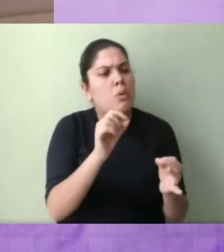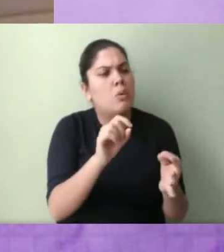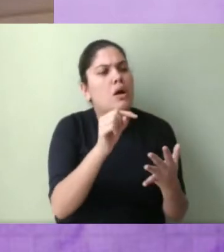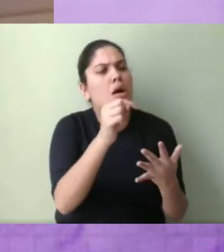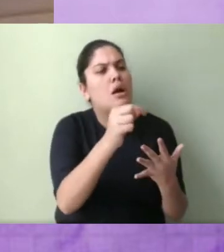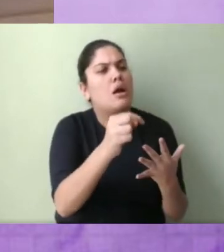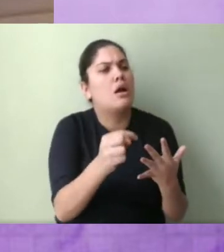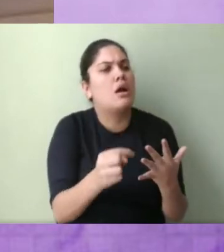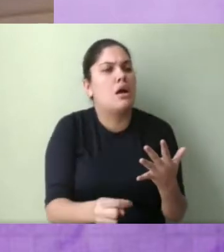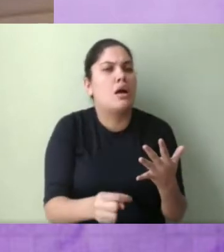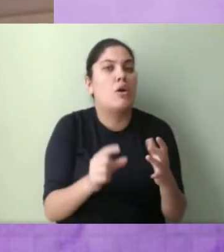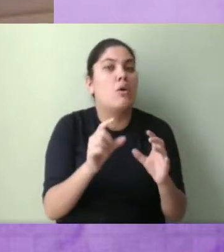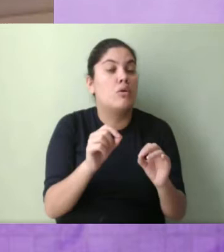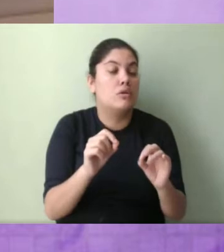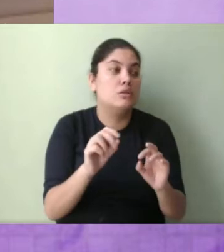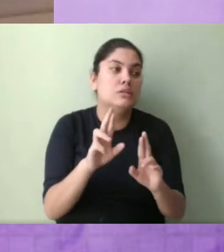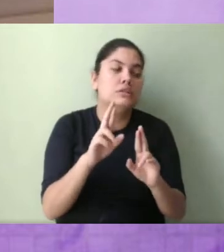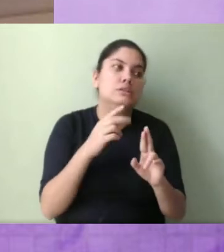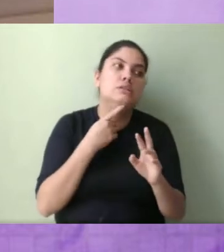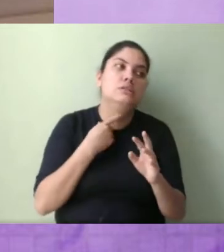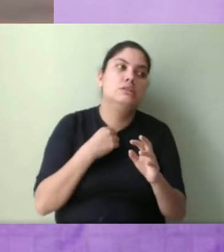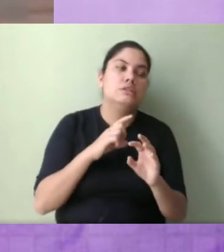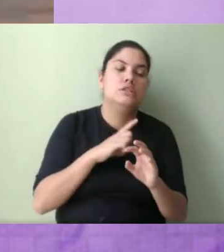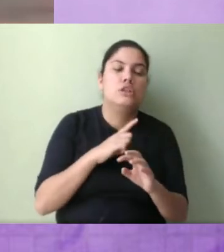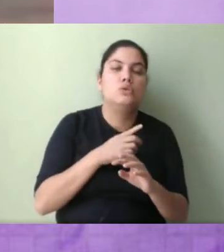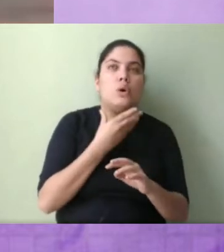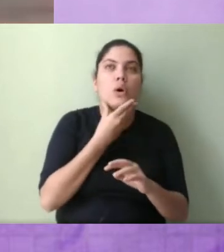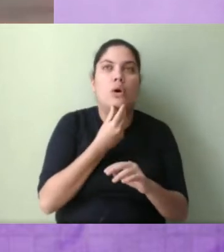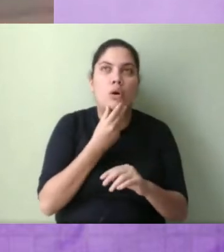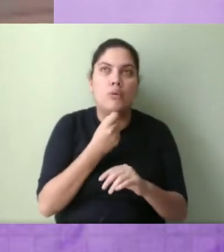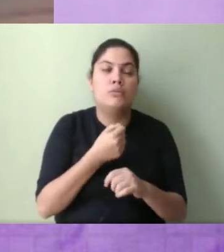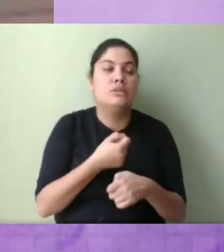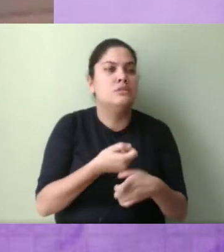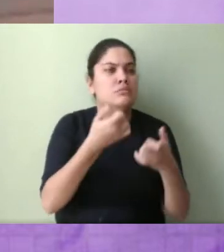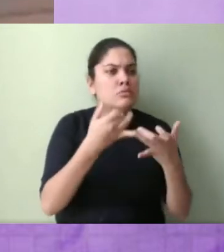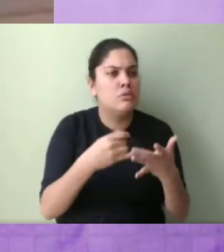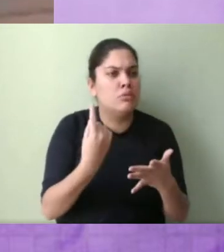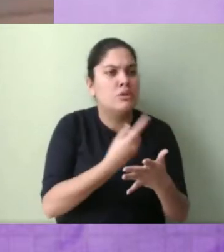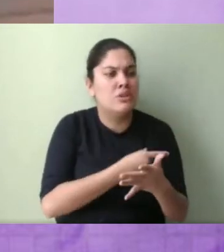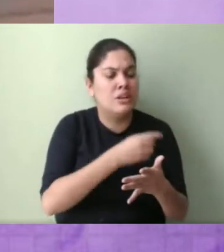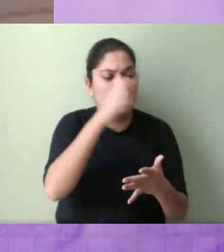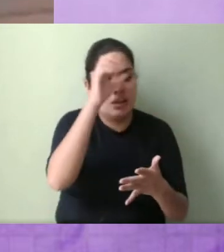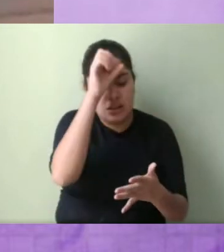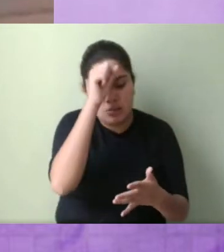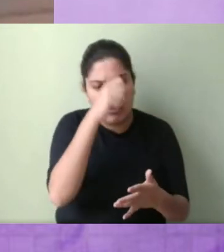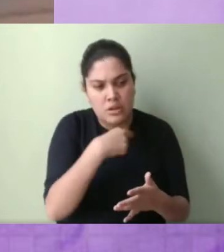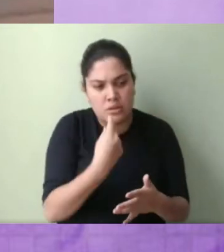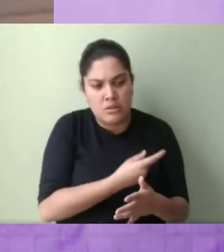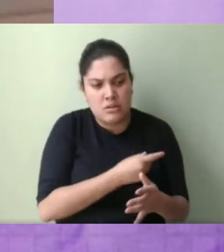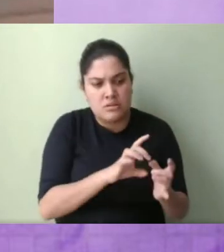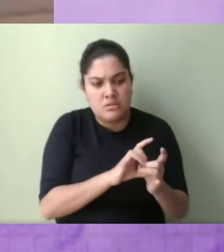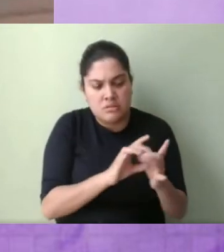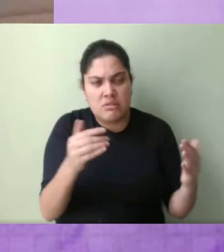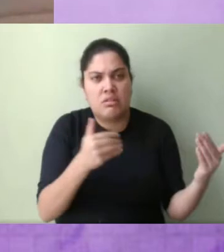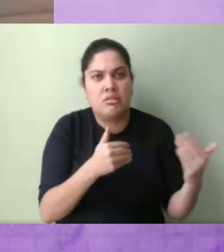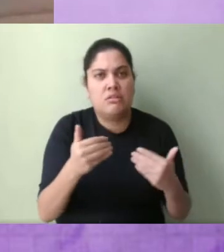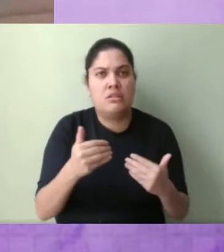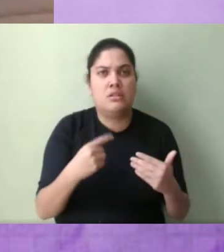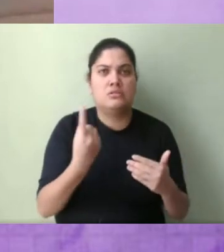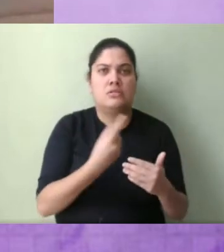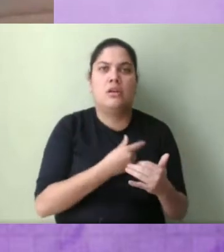acho muito legal, falem do mito do amor romântico, especialmente para as meninas. Expliquem o que é. Expliquem